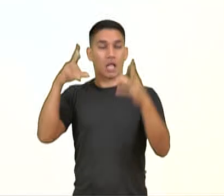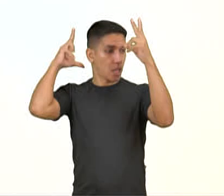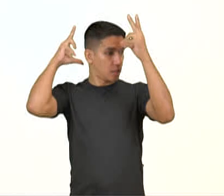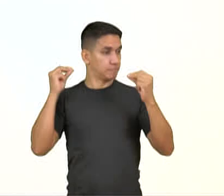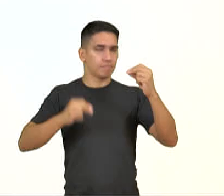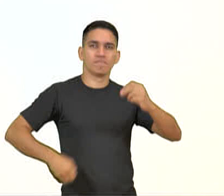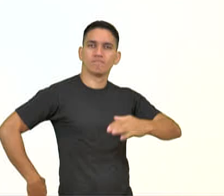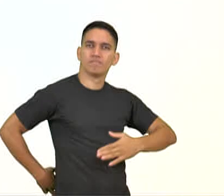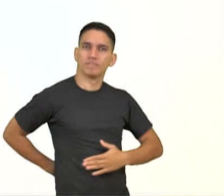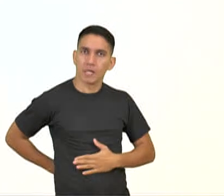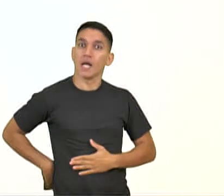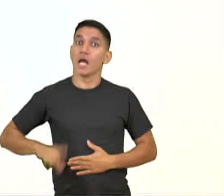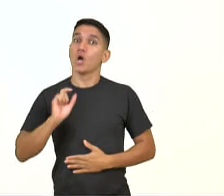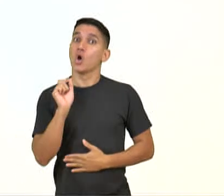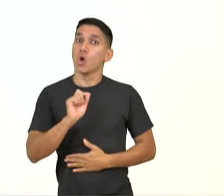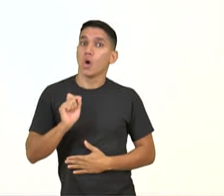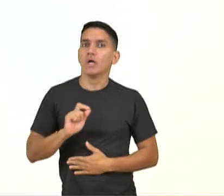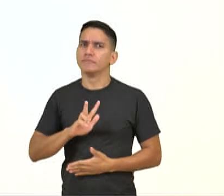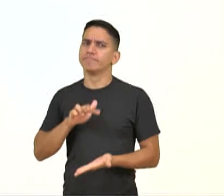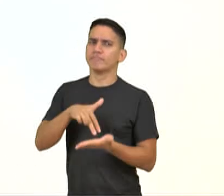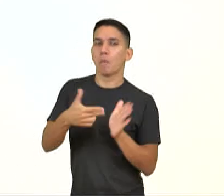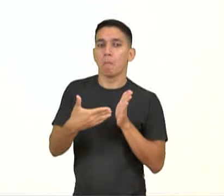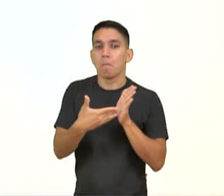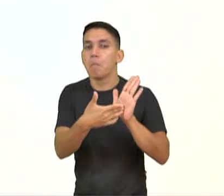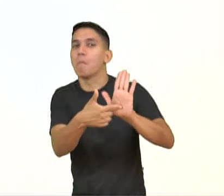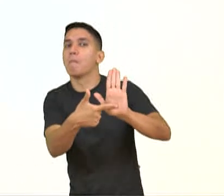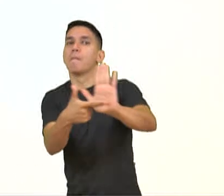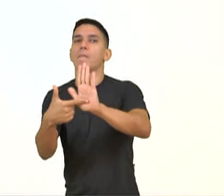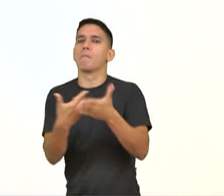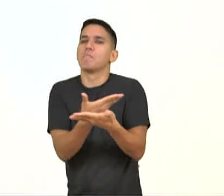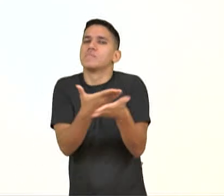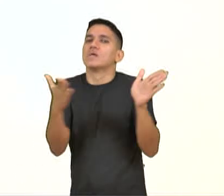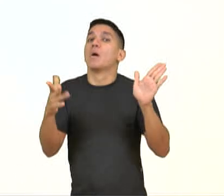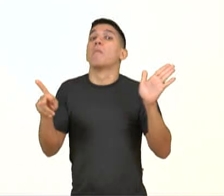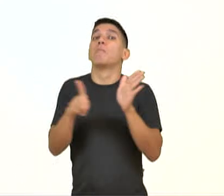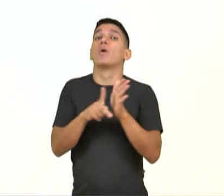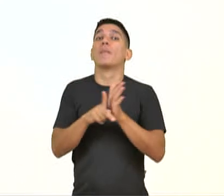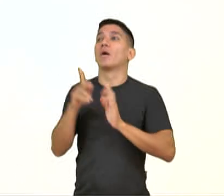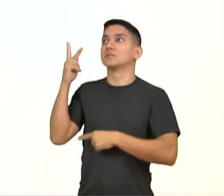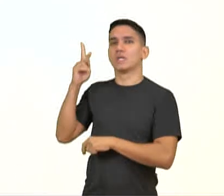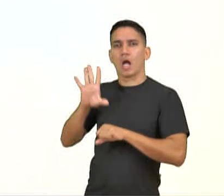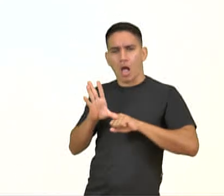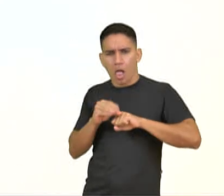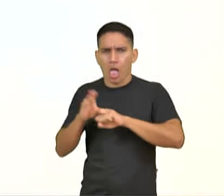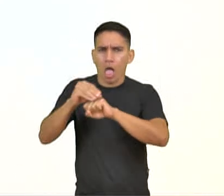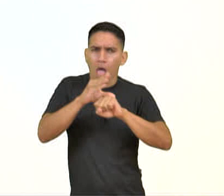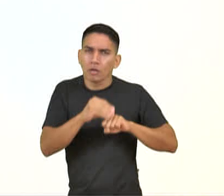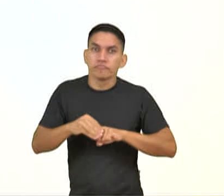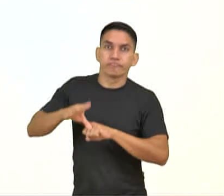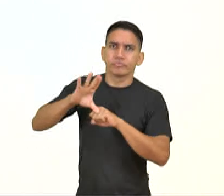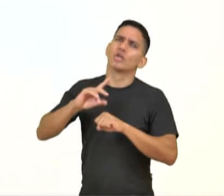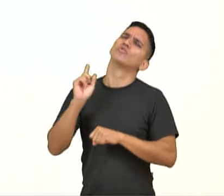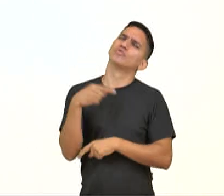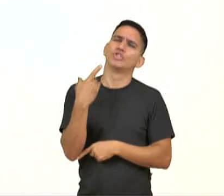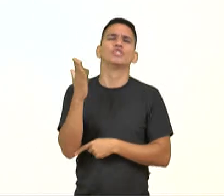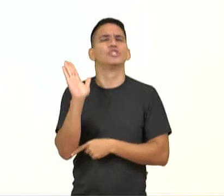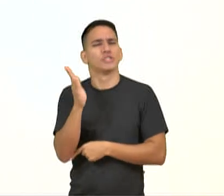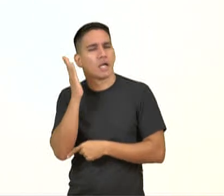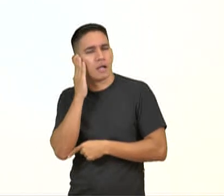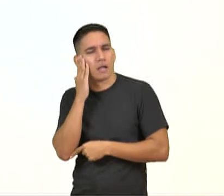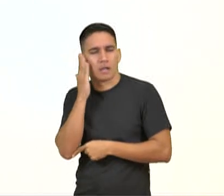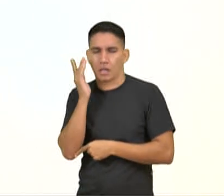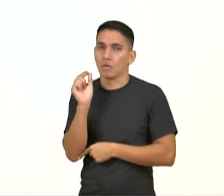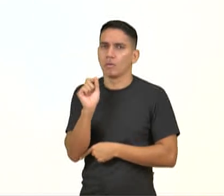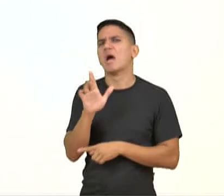Bonaparte ela, então, vai se mostrar através de um conhecimento que muitas vezes a gente já ouviu falar dele. Mas e